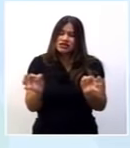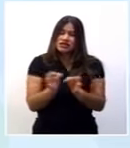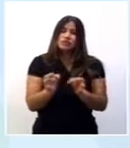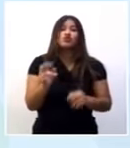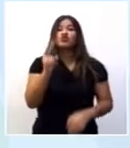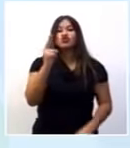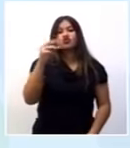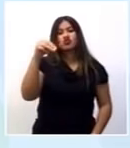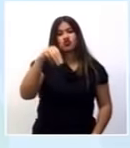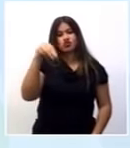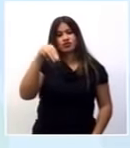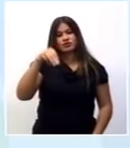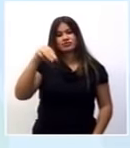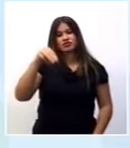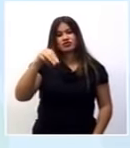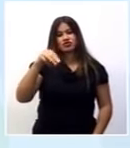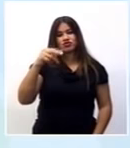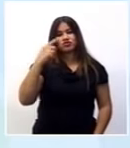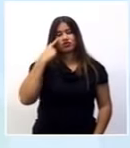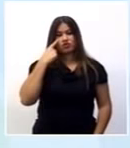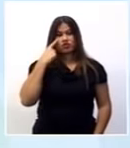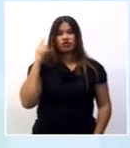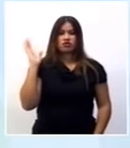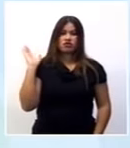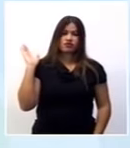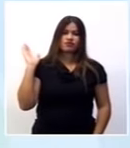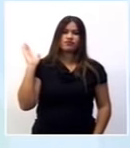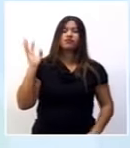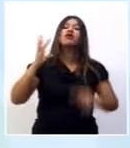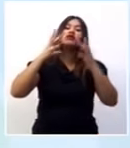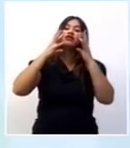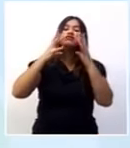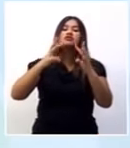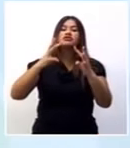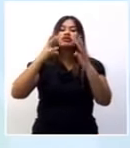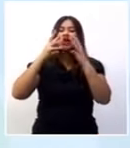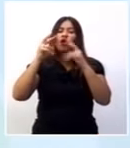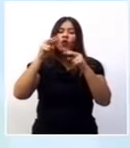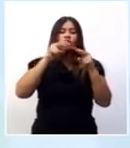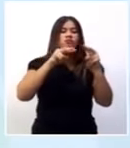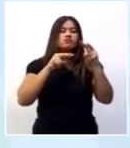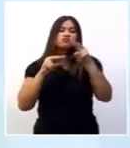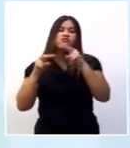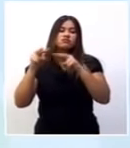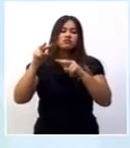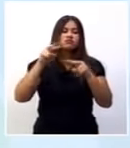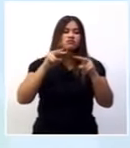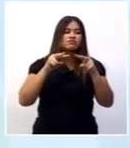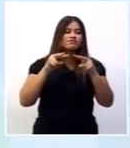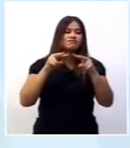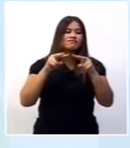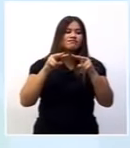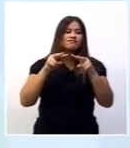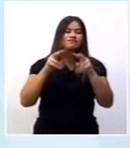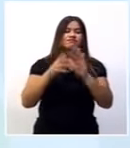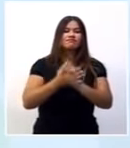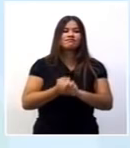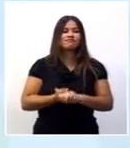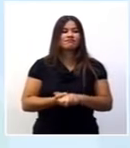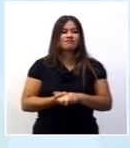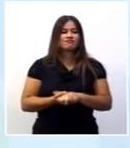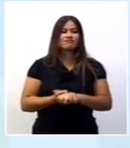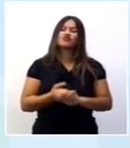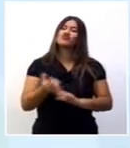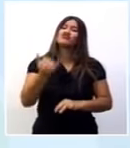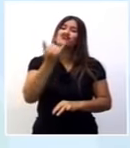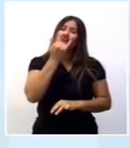vocês olhassem, assistissem o vídeo, prestassem atenção. Não vai rolar? Ah, ok. Então, não vai rolar